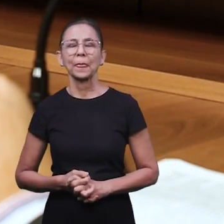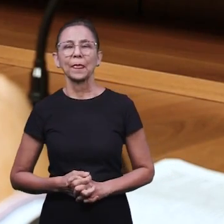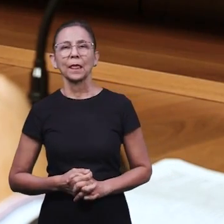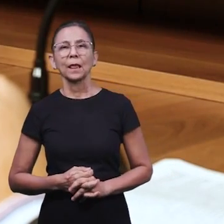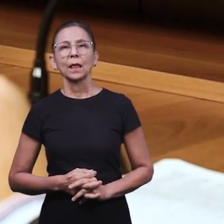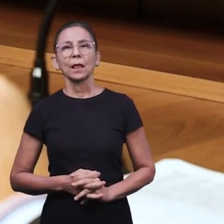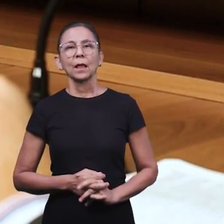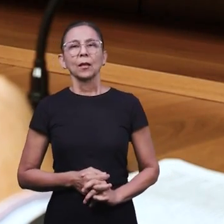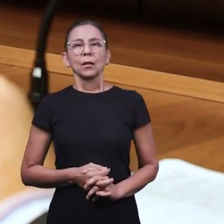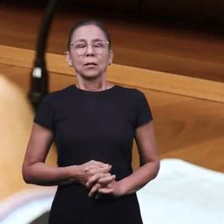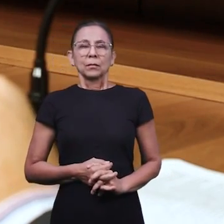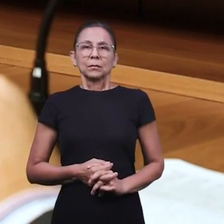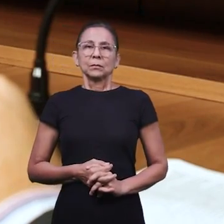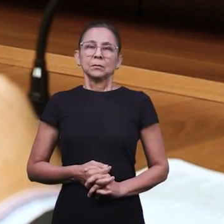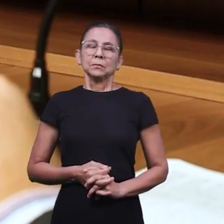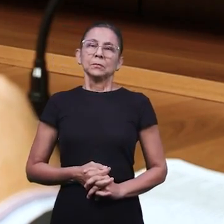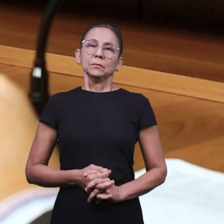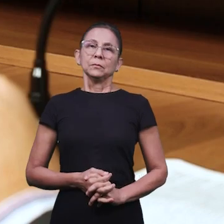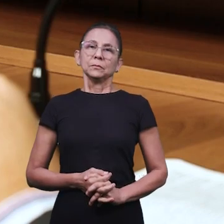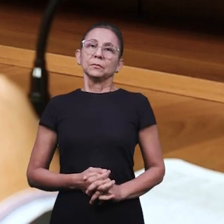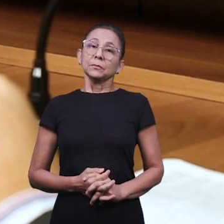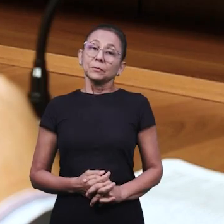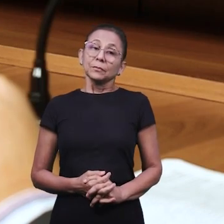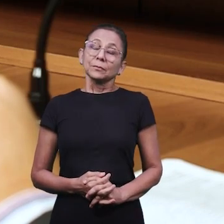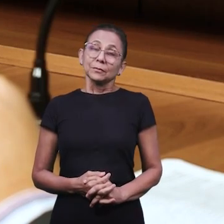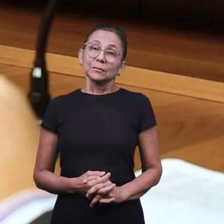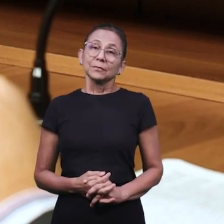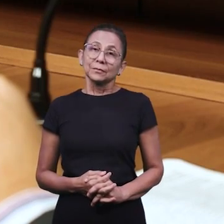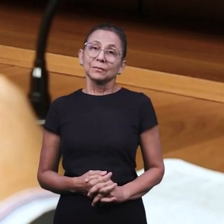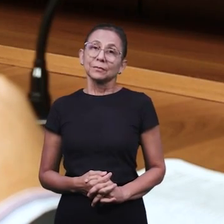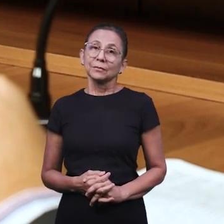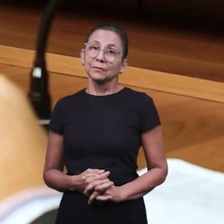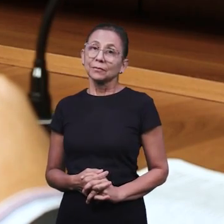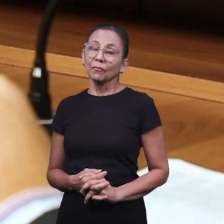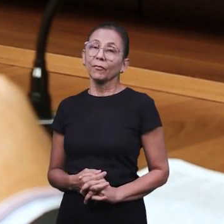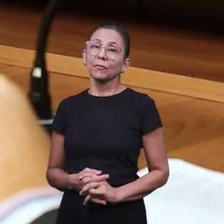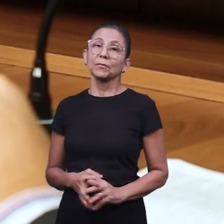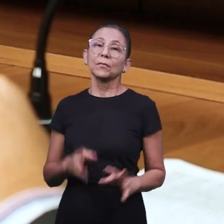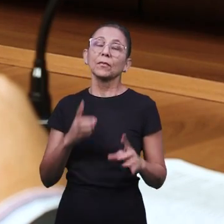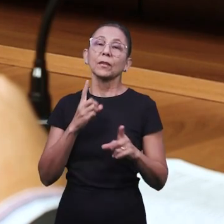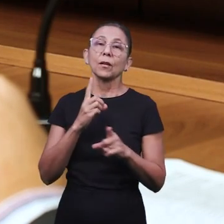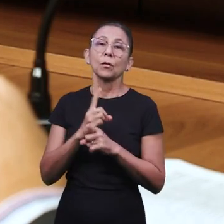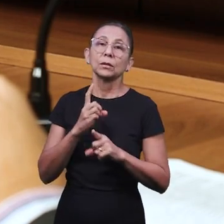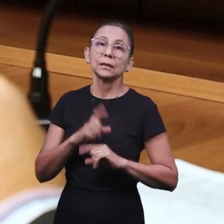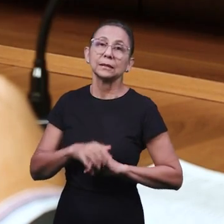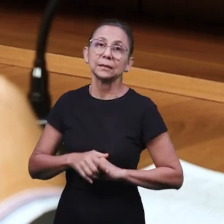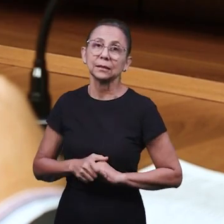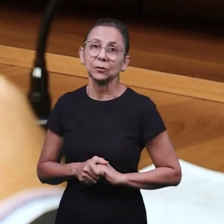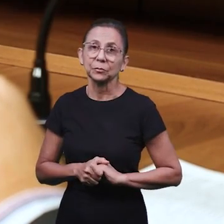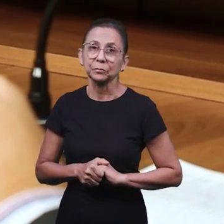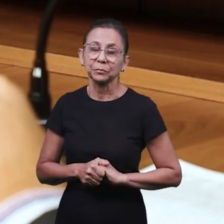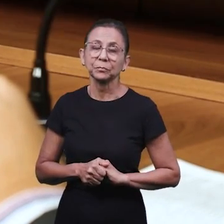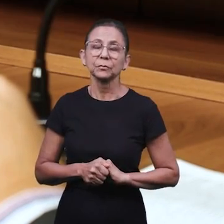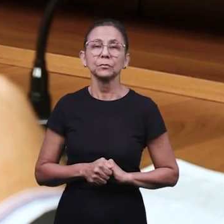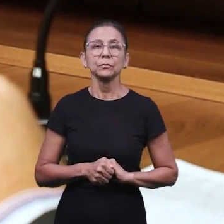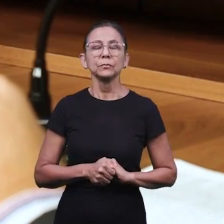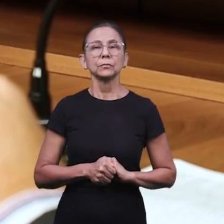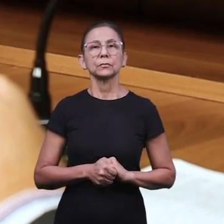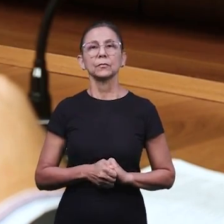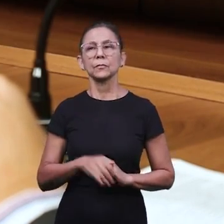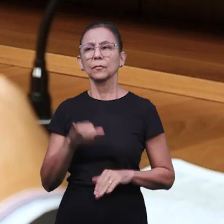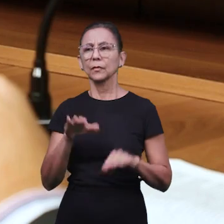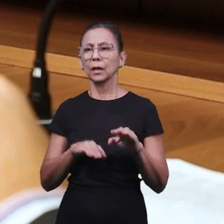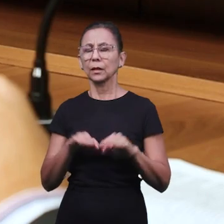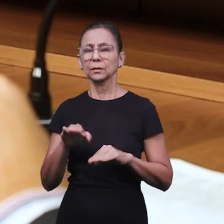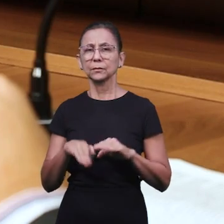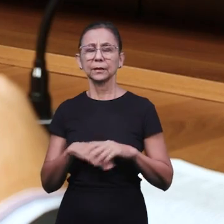da saúde e tal. Nós fomos ao posto buscar água, só que nós descobrimos que tinha um noivo. Aí nós esquecemos a água, o